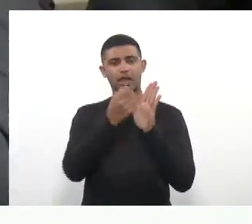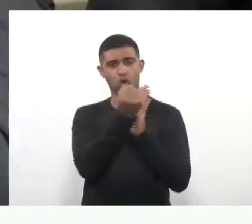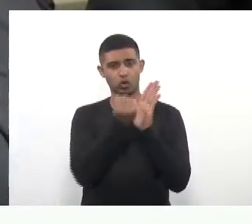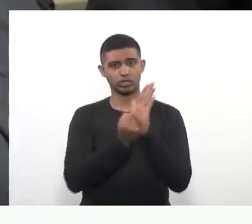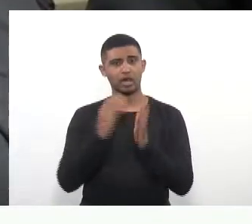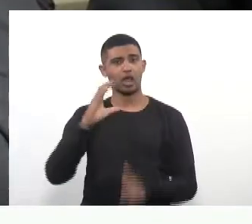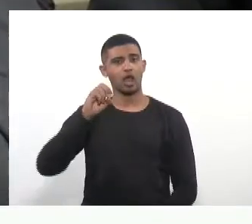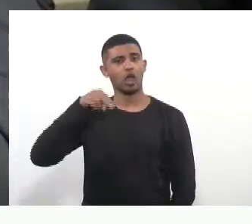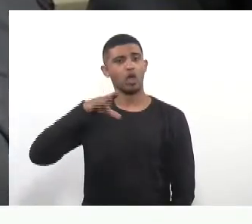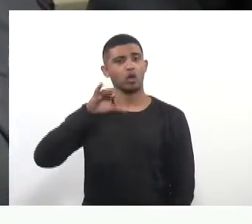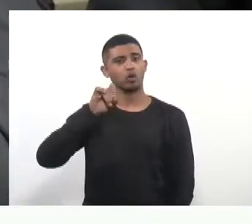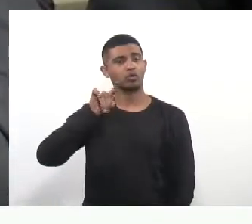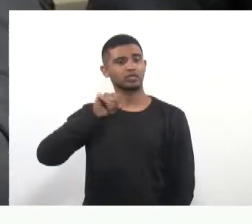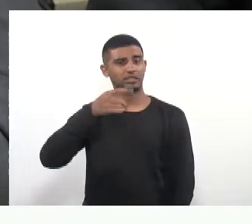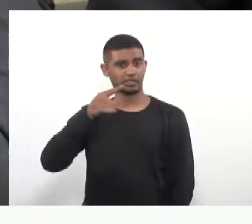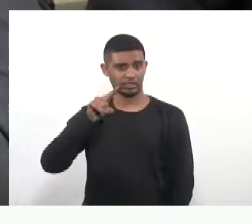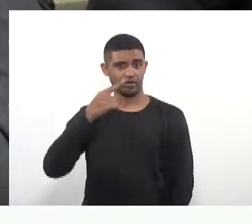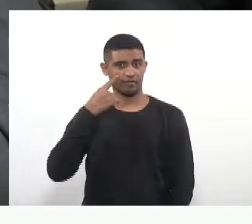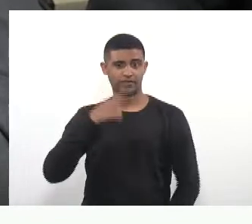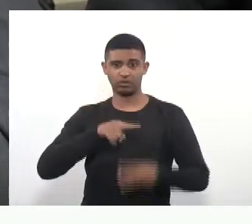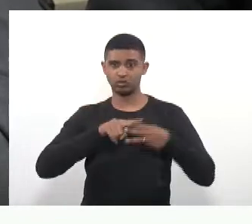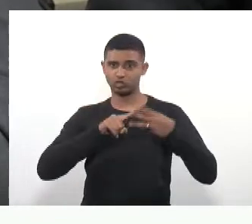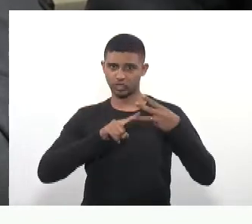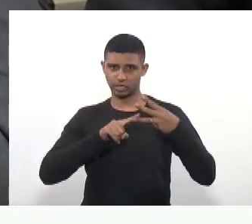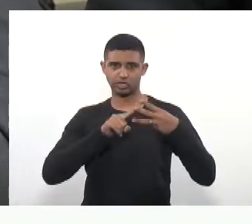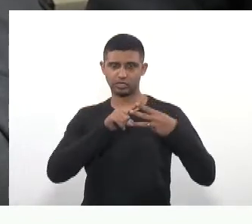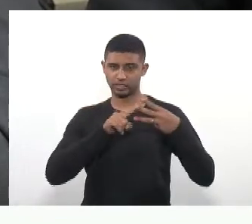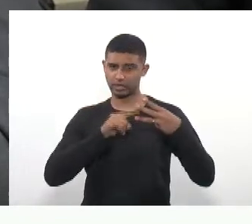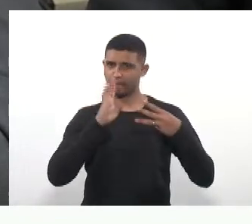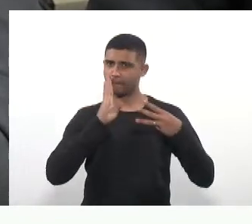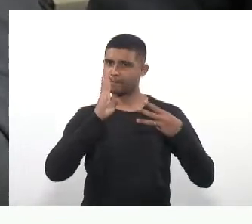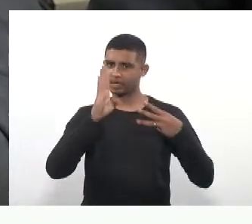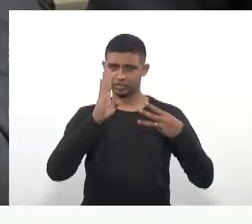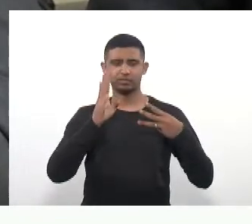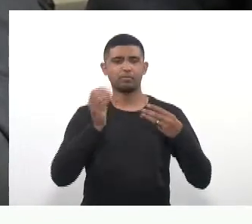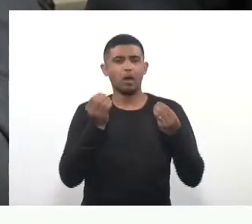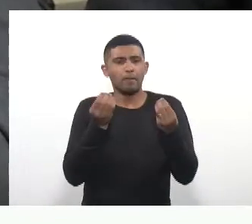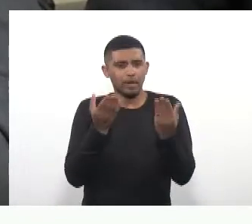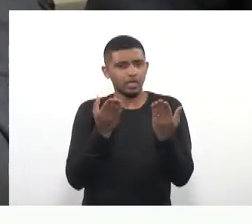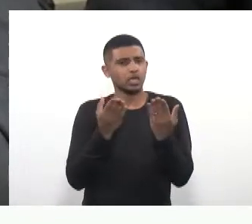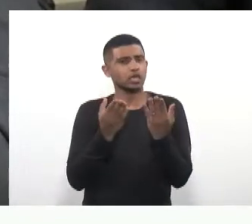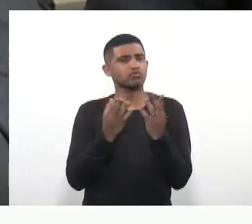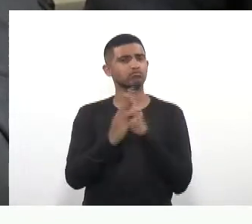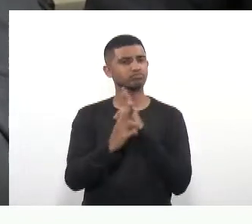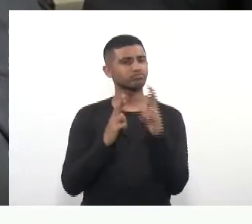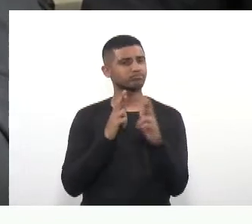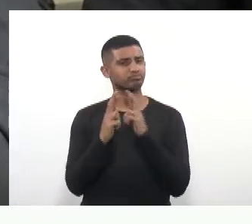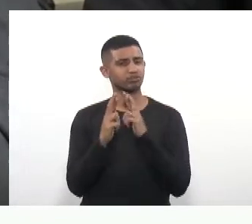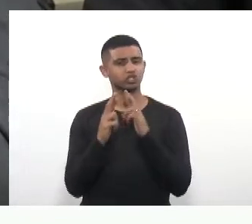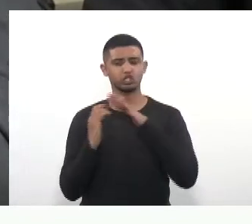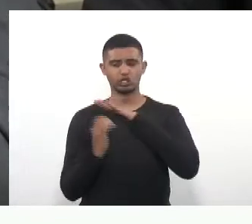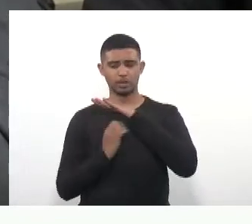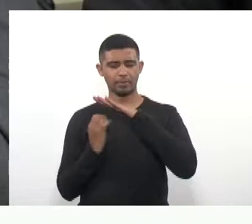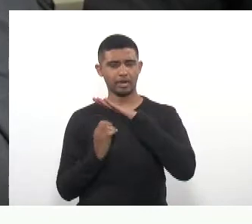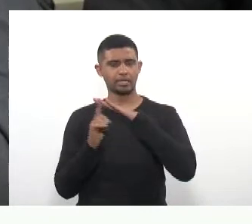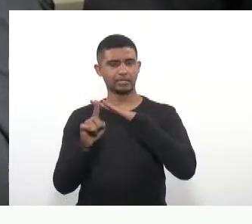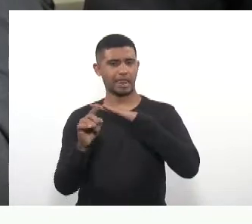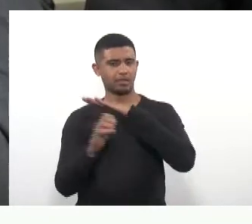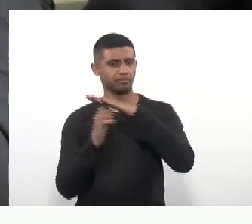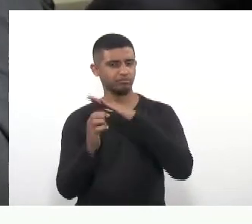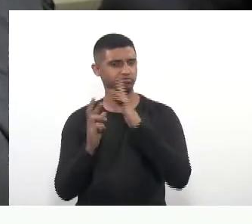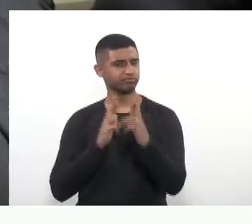essas 3 ferramentas aí, pilares para essa relação concessionária, né, com o poder